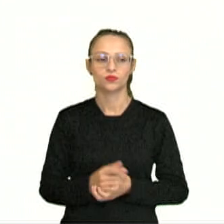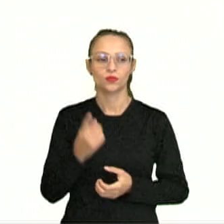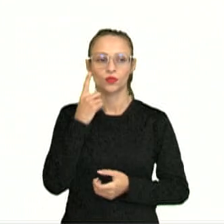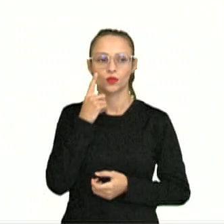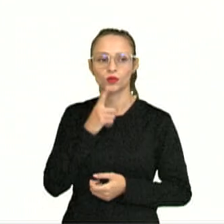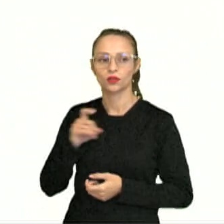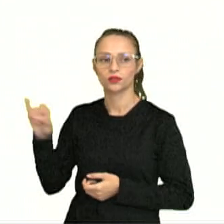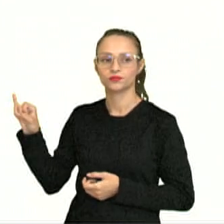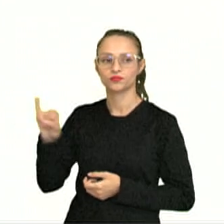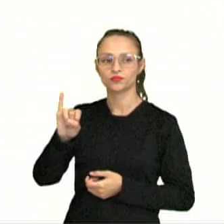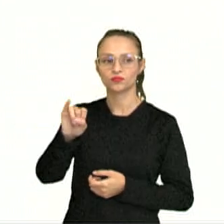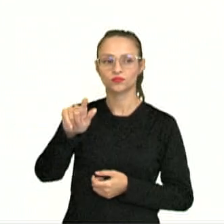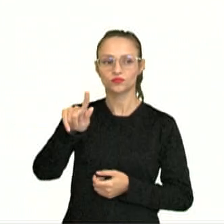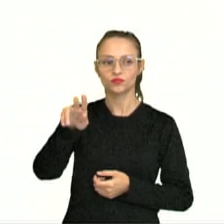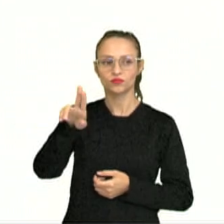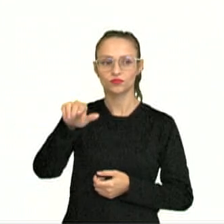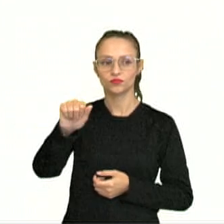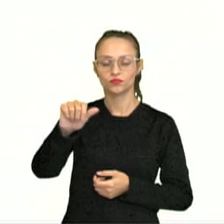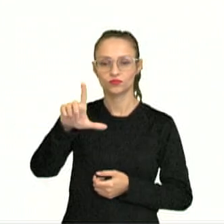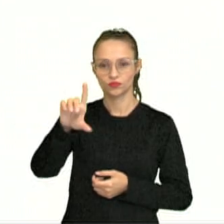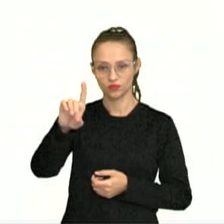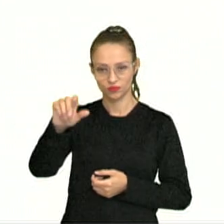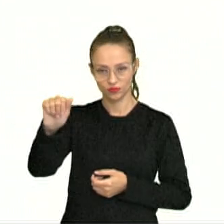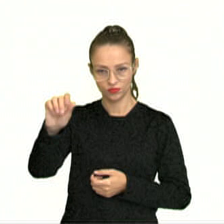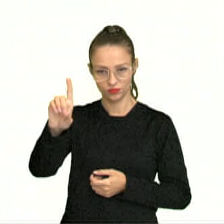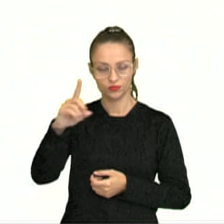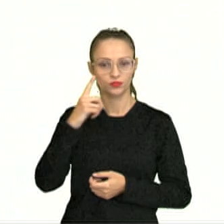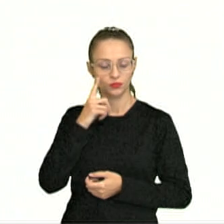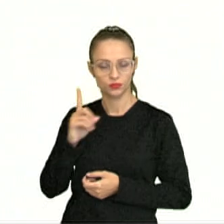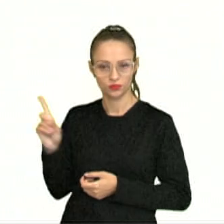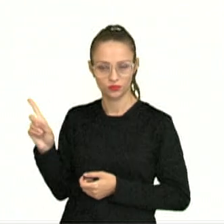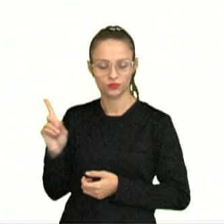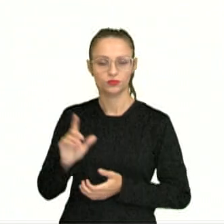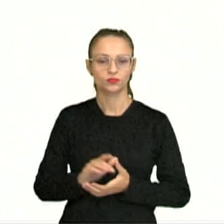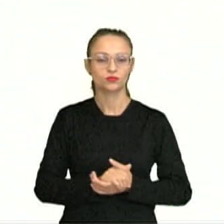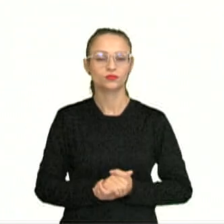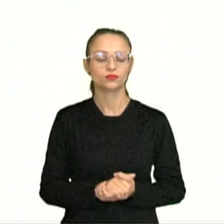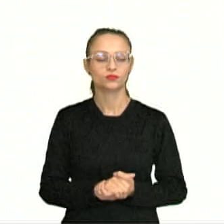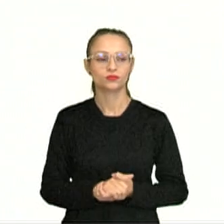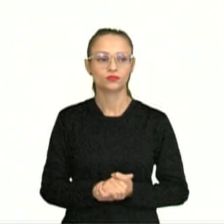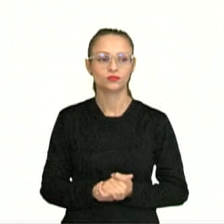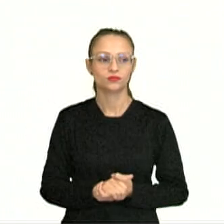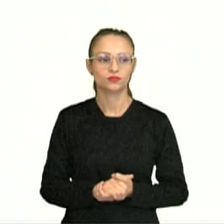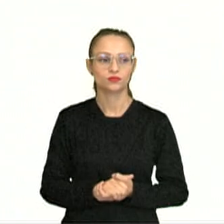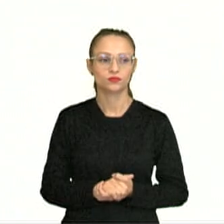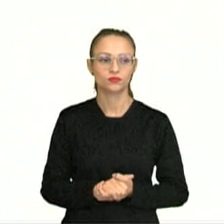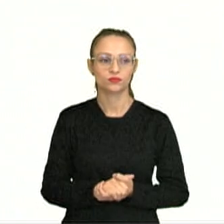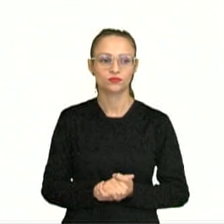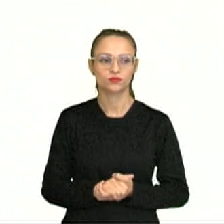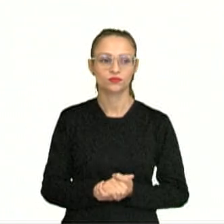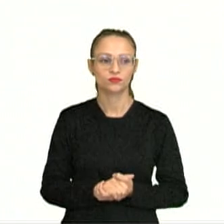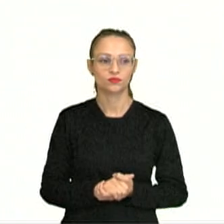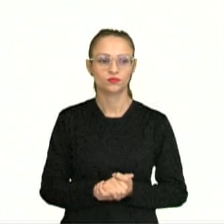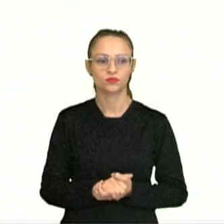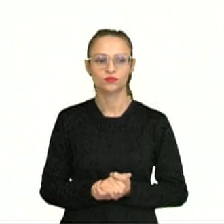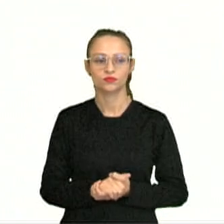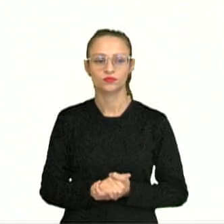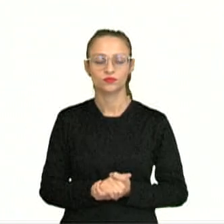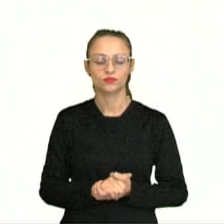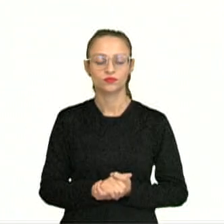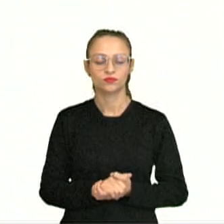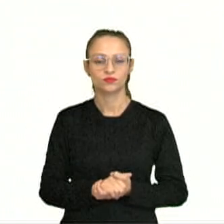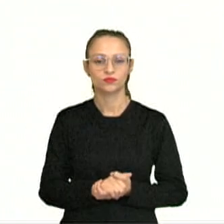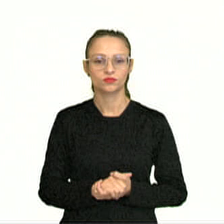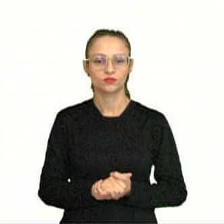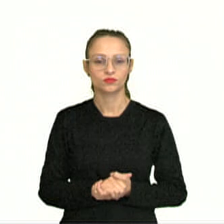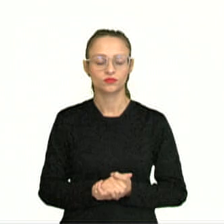Igualdade. Igual de, mais adjetivo, más que. O tan, mais